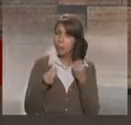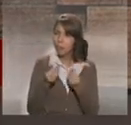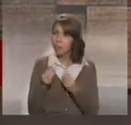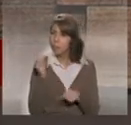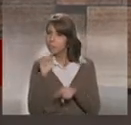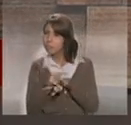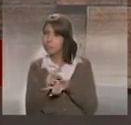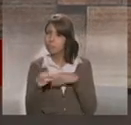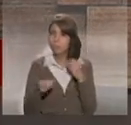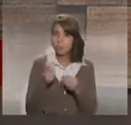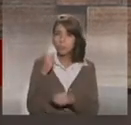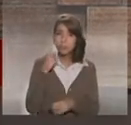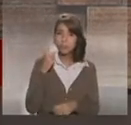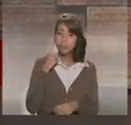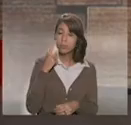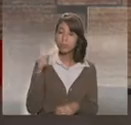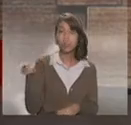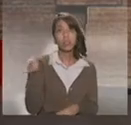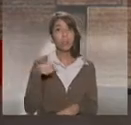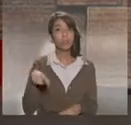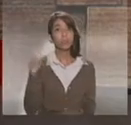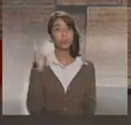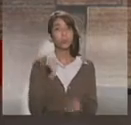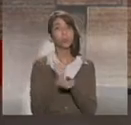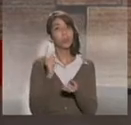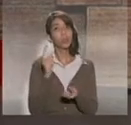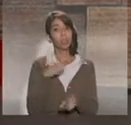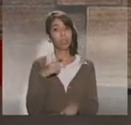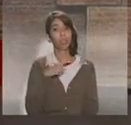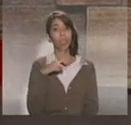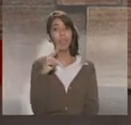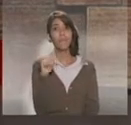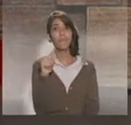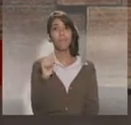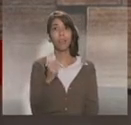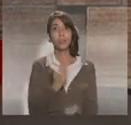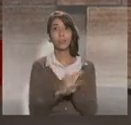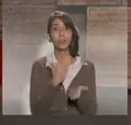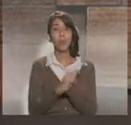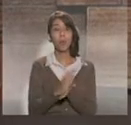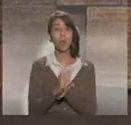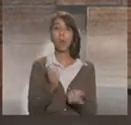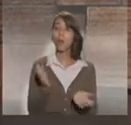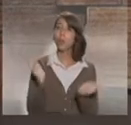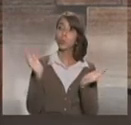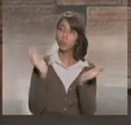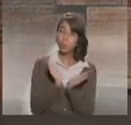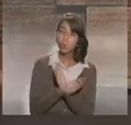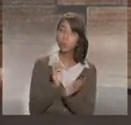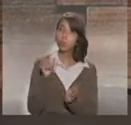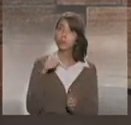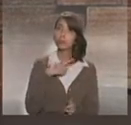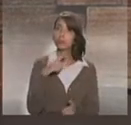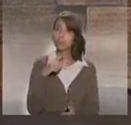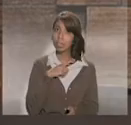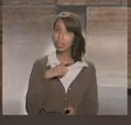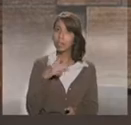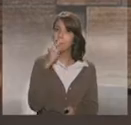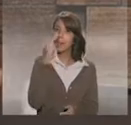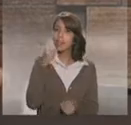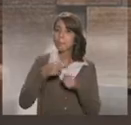e tal eu sei que e aí eles descobriram na vaga ora turma tal tem uma vaga era meio de ano